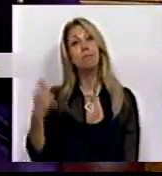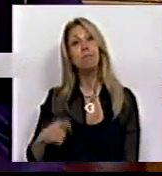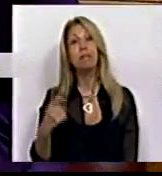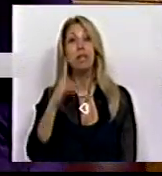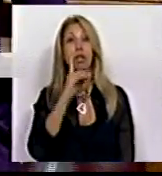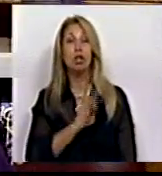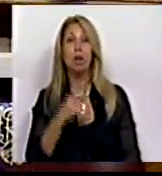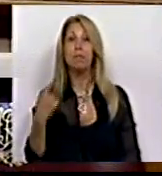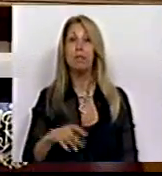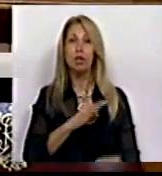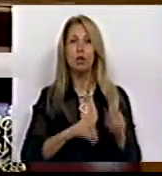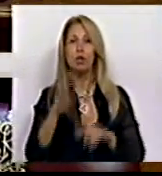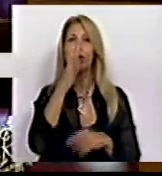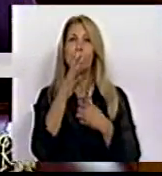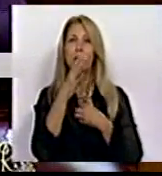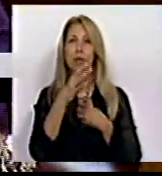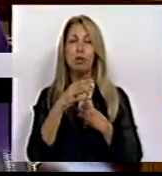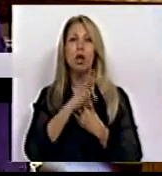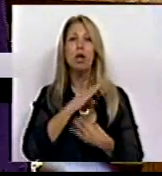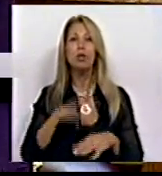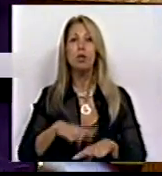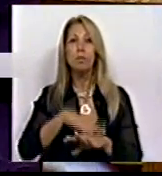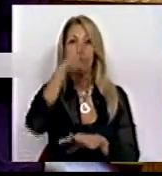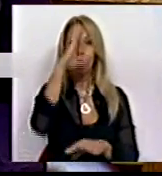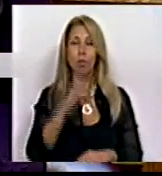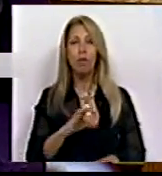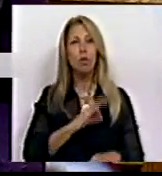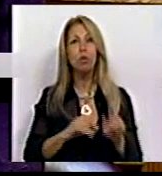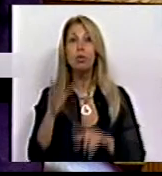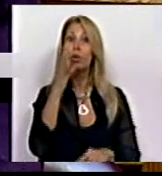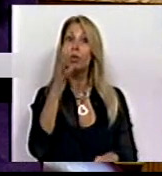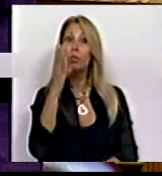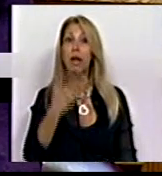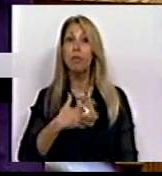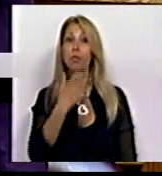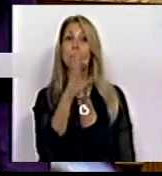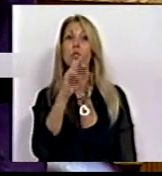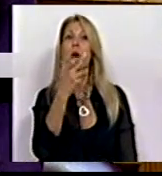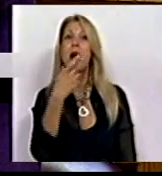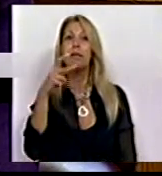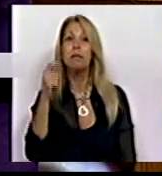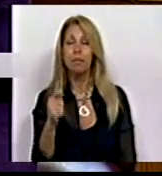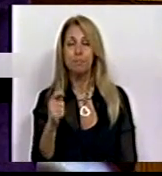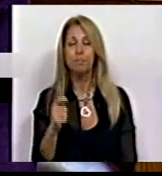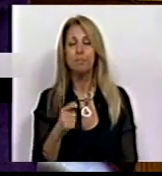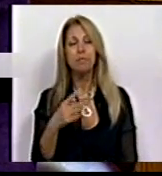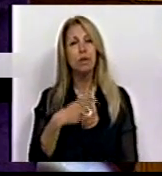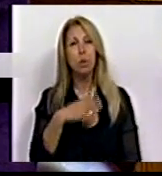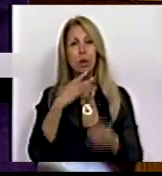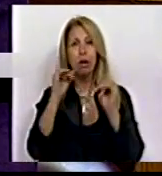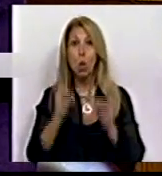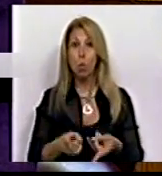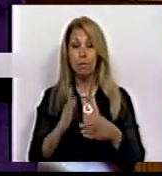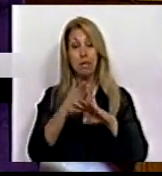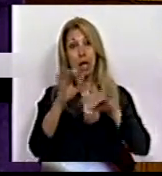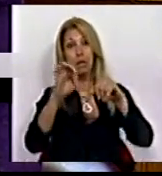Presidente, Senhora Presidente, Senhores Deputados, Senhores Membros do Governo, Senhor Deputado Duarte Pacheco, eu queria começar esta